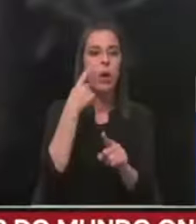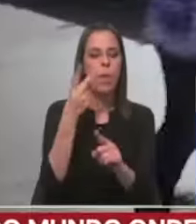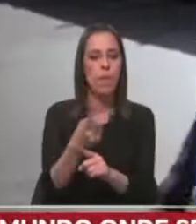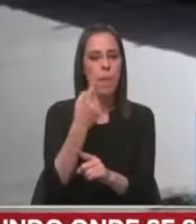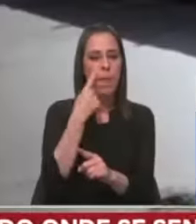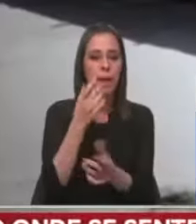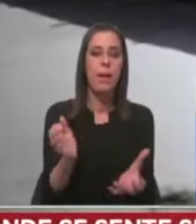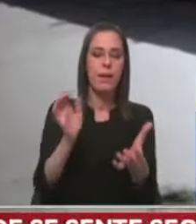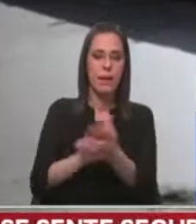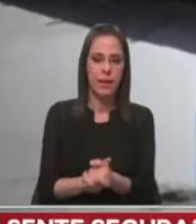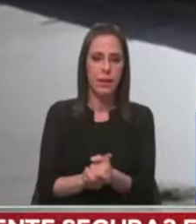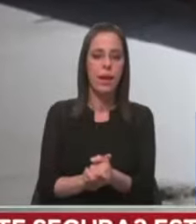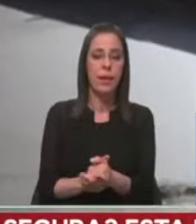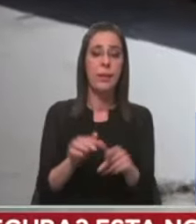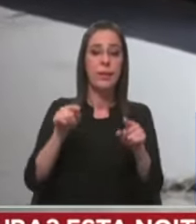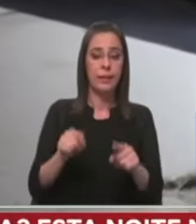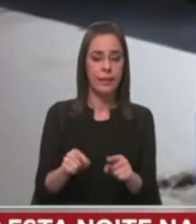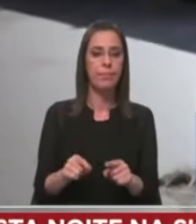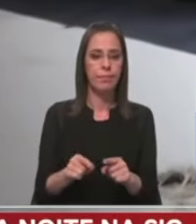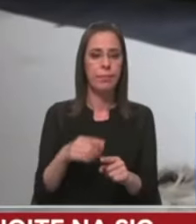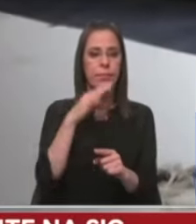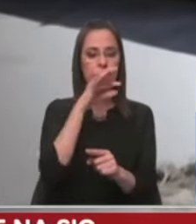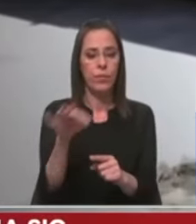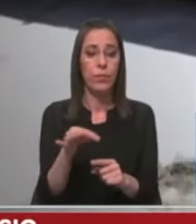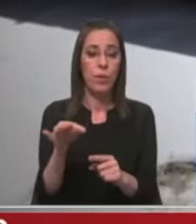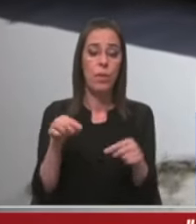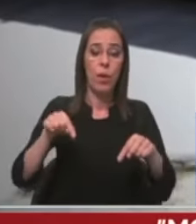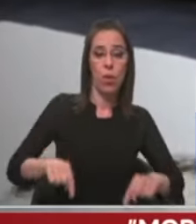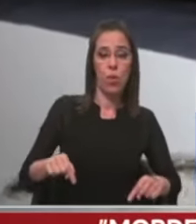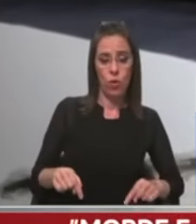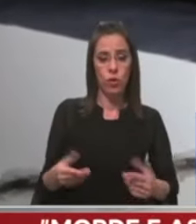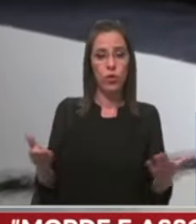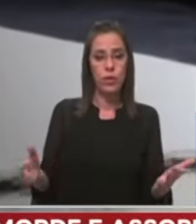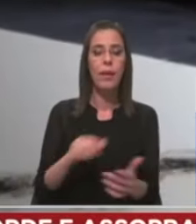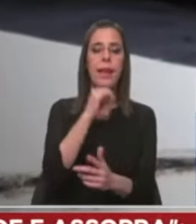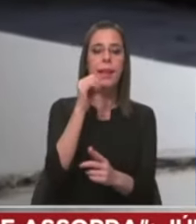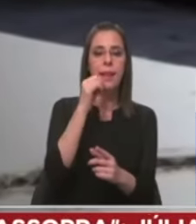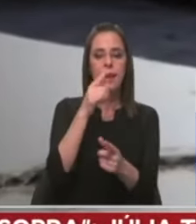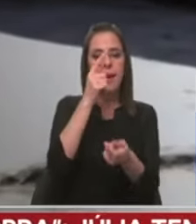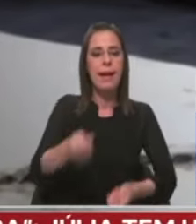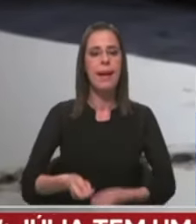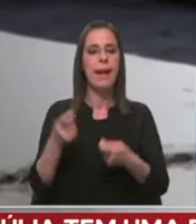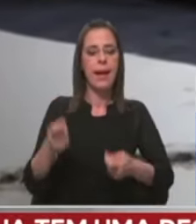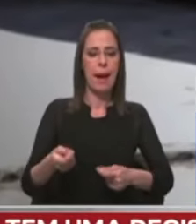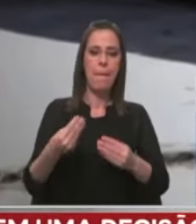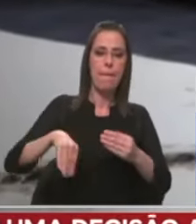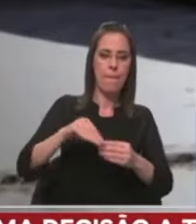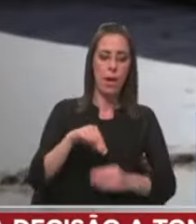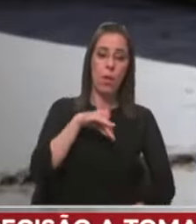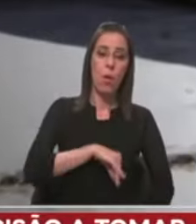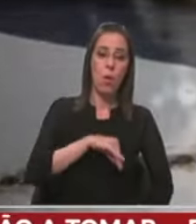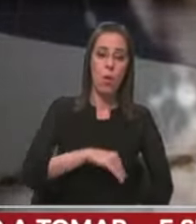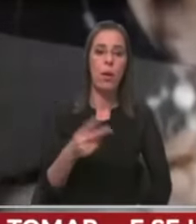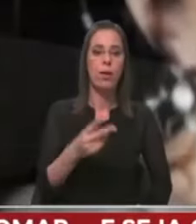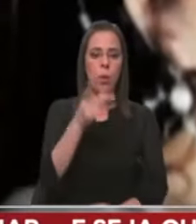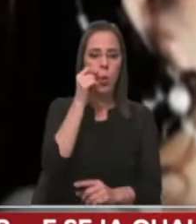conheceram, que se casaram e foi aqui que construíram a vida que têm hoje, sempre com o campo a dar complemento ao ordenado